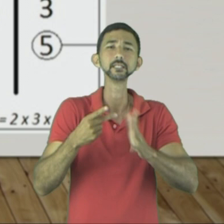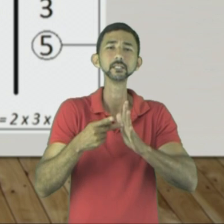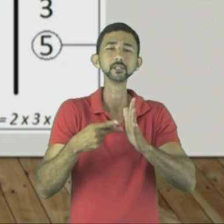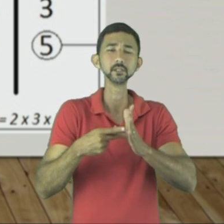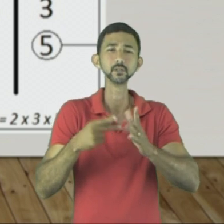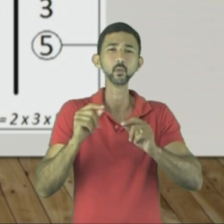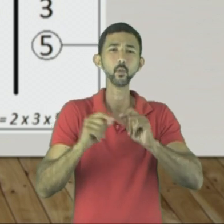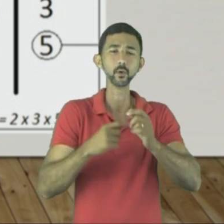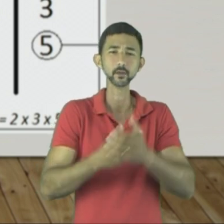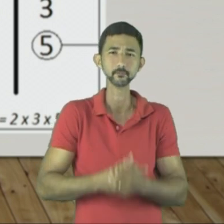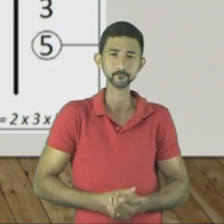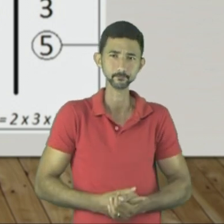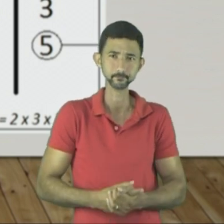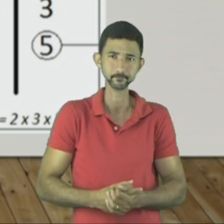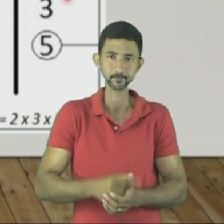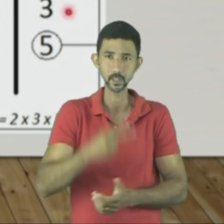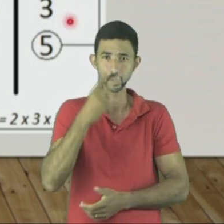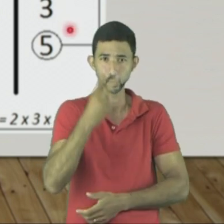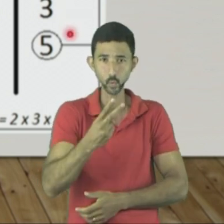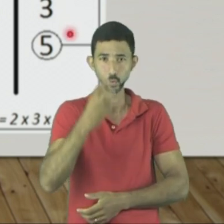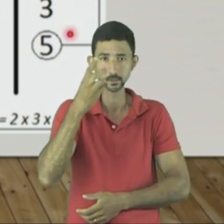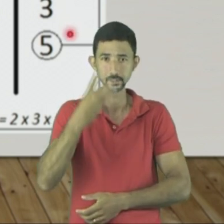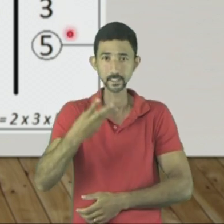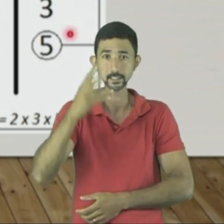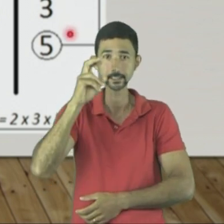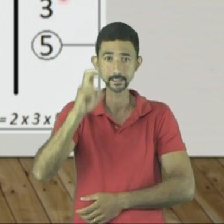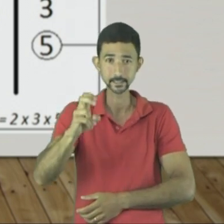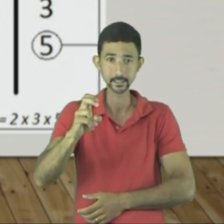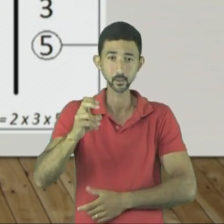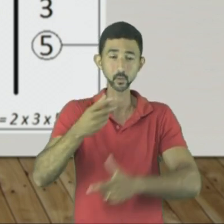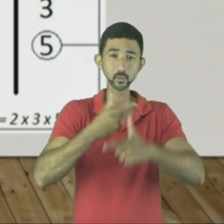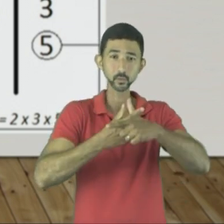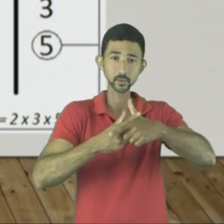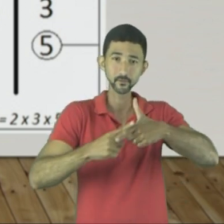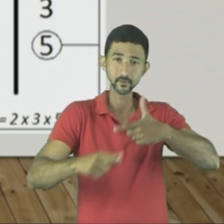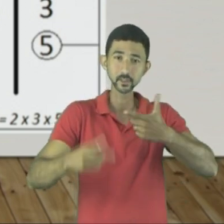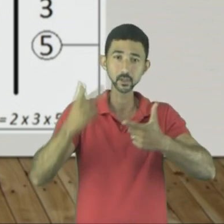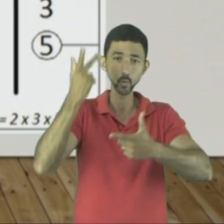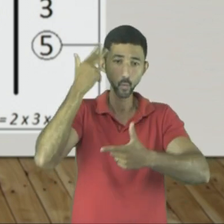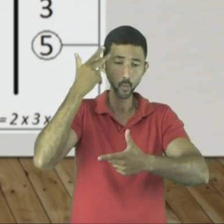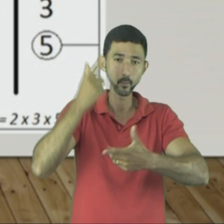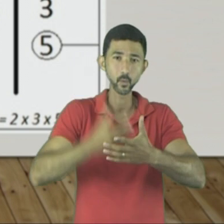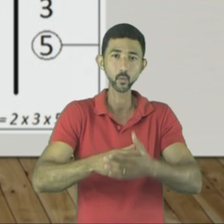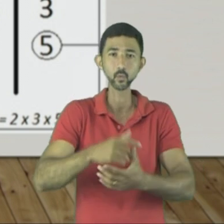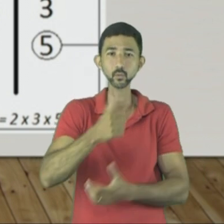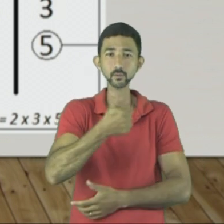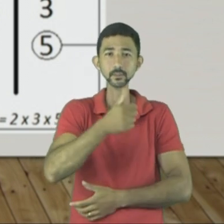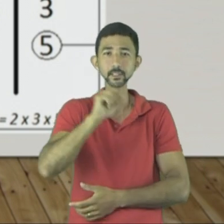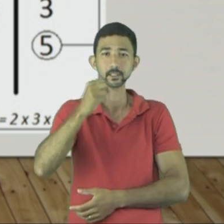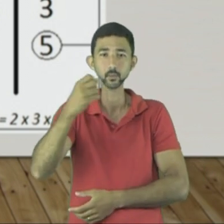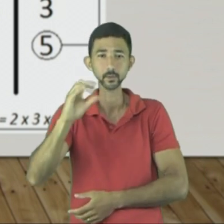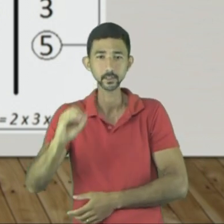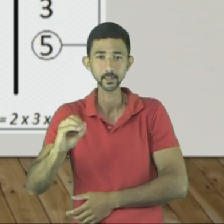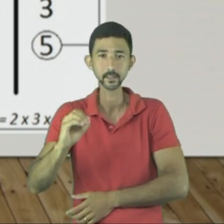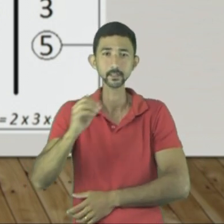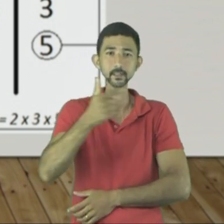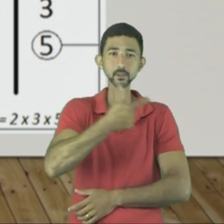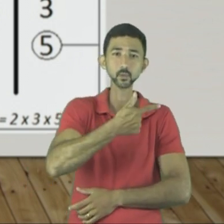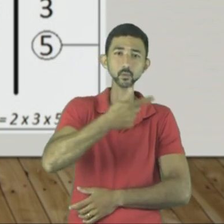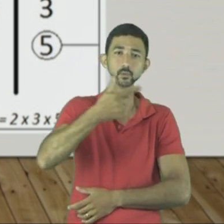Que 2, 3 e 5 são divisores comuns de 180, de